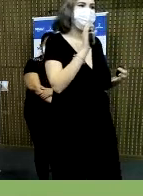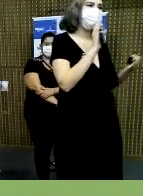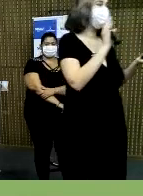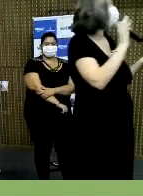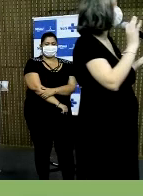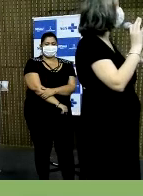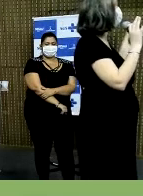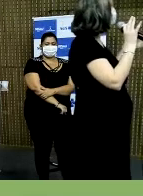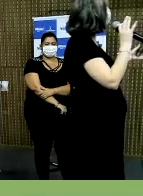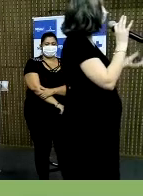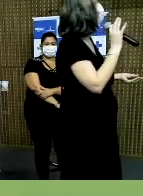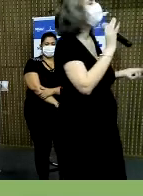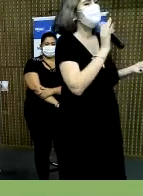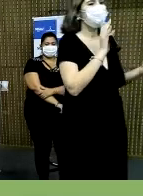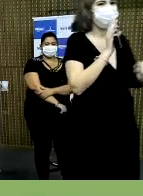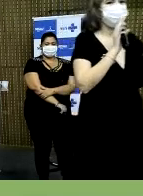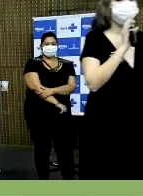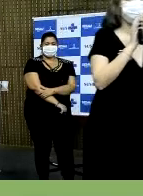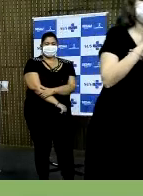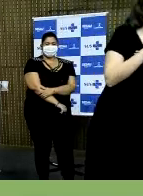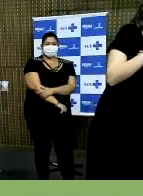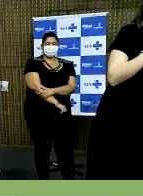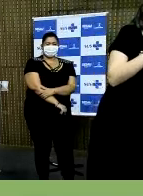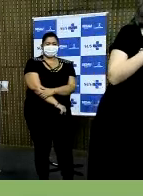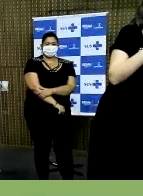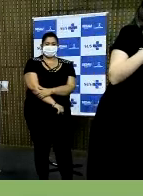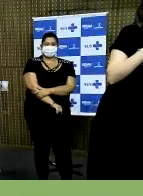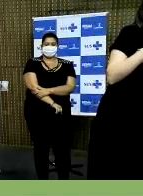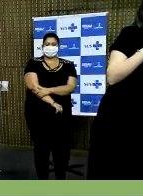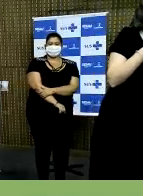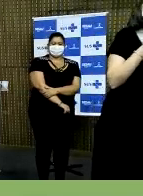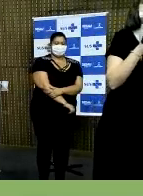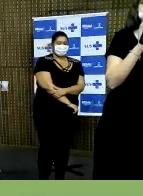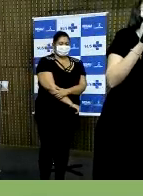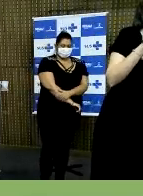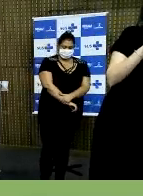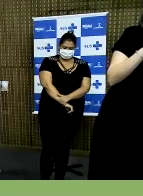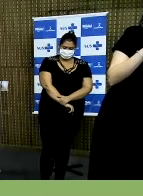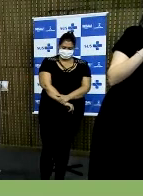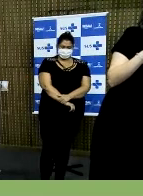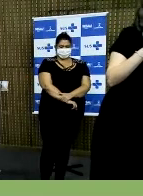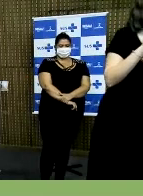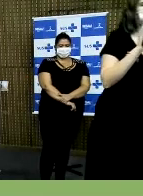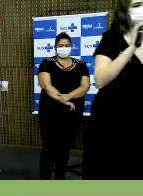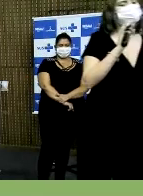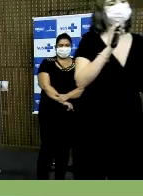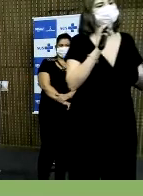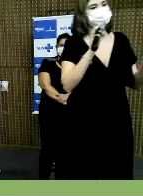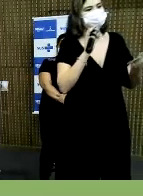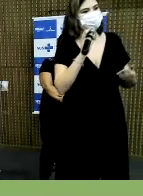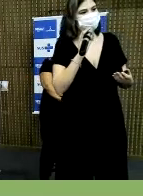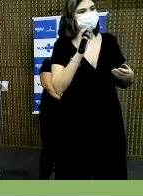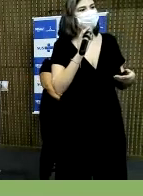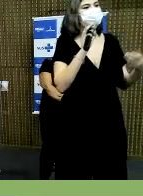estamos tratando estratégias como, através de visitas, na visita domiciliar, já fazer essa avaliação e fazer como